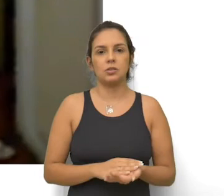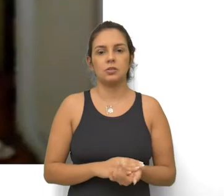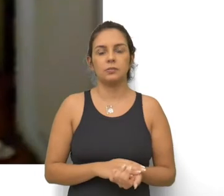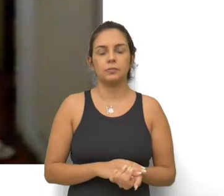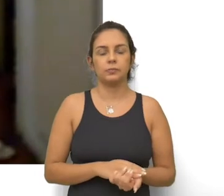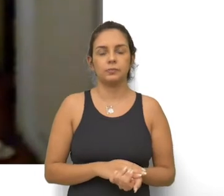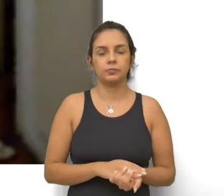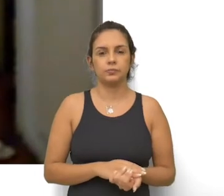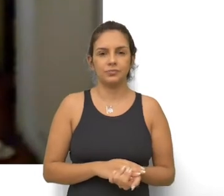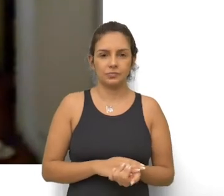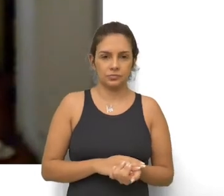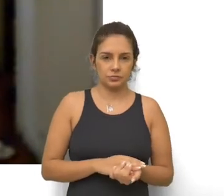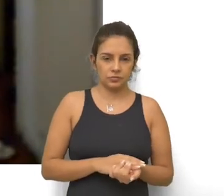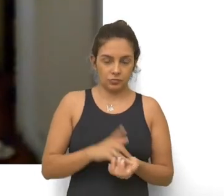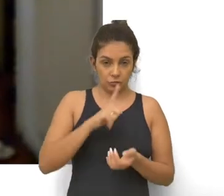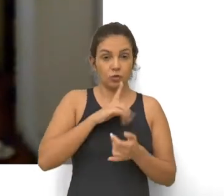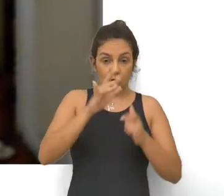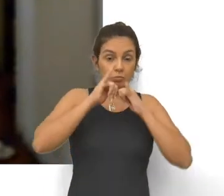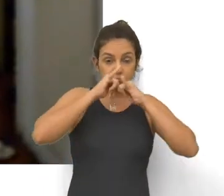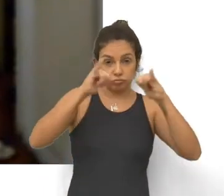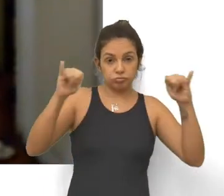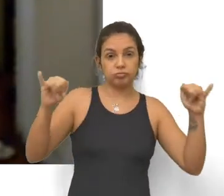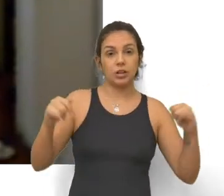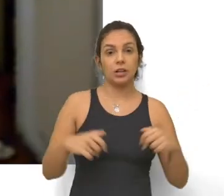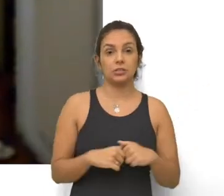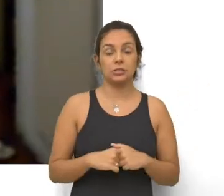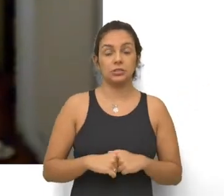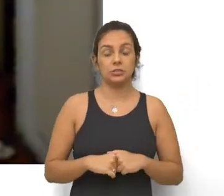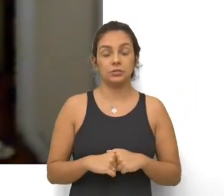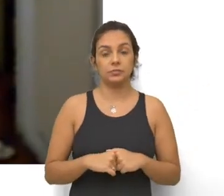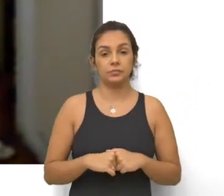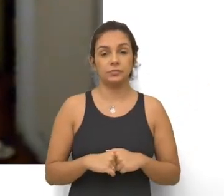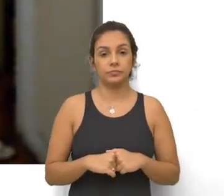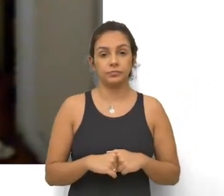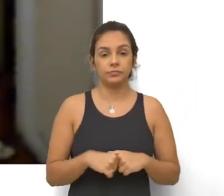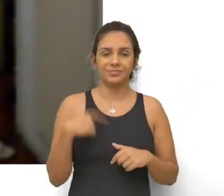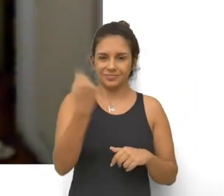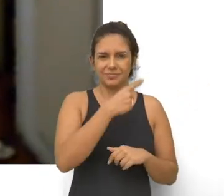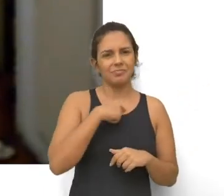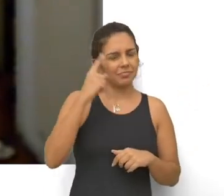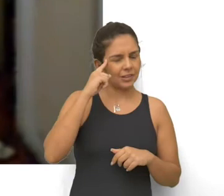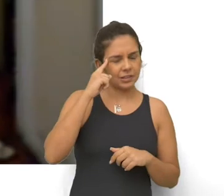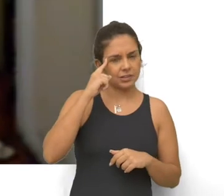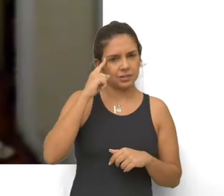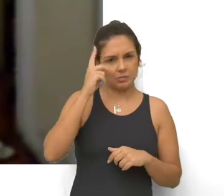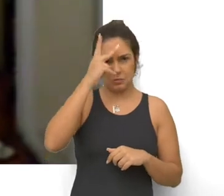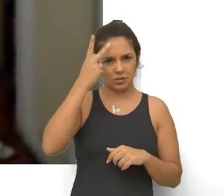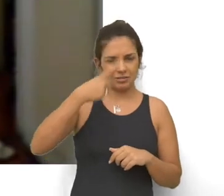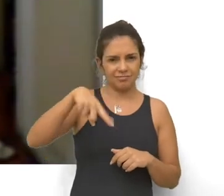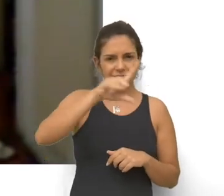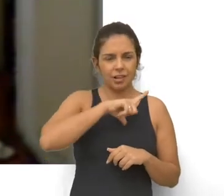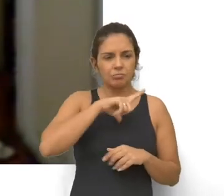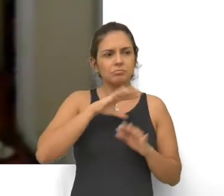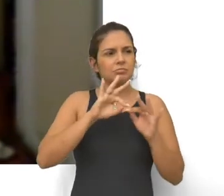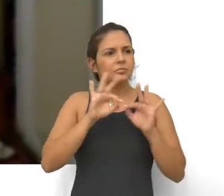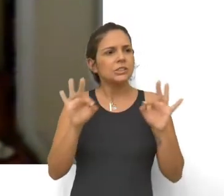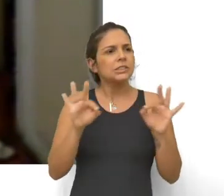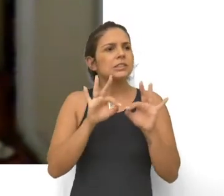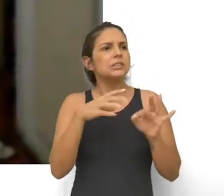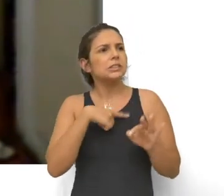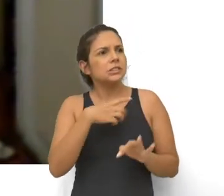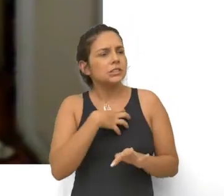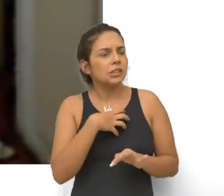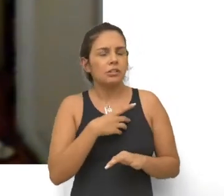quer dizer, essas coisas foram divulgadas. E a gente pensava, bom, as pessoas agora estão todas se sensibilizando,